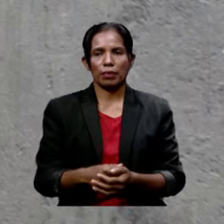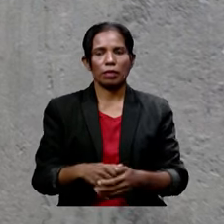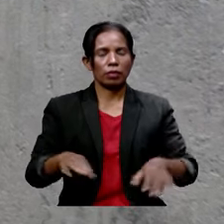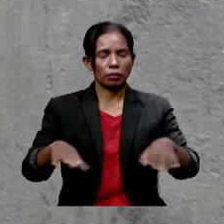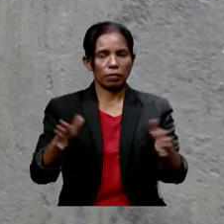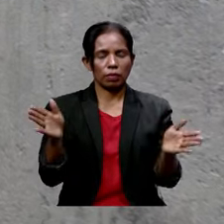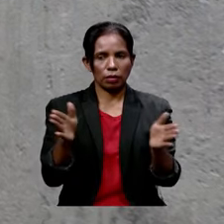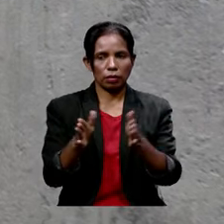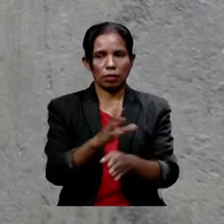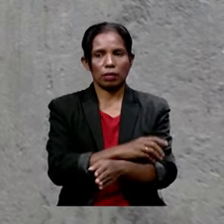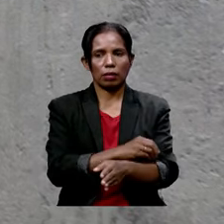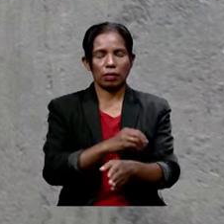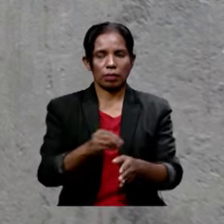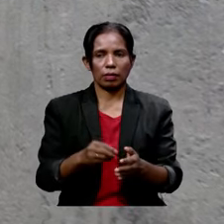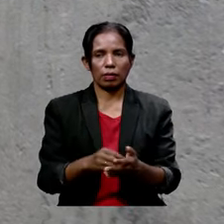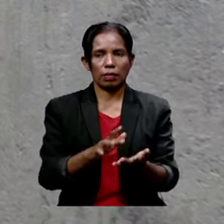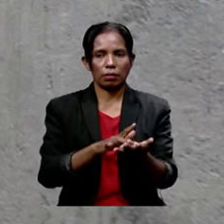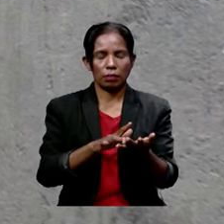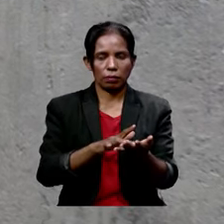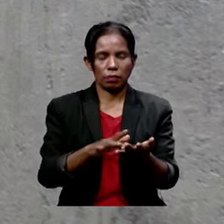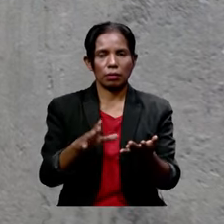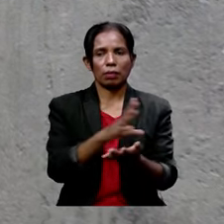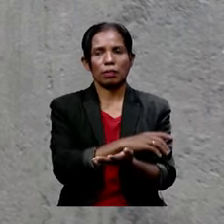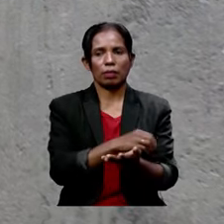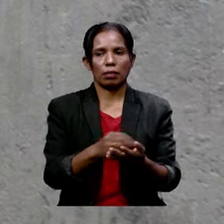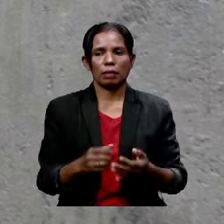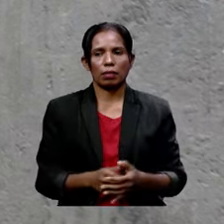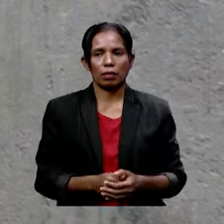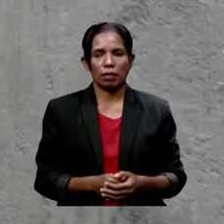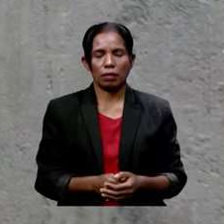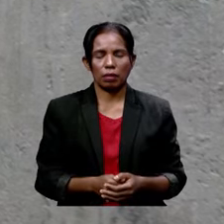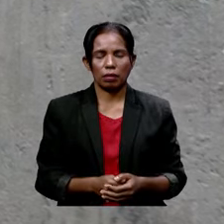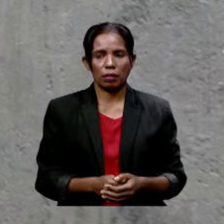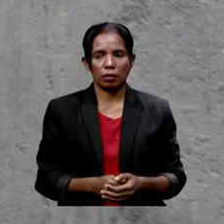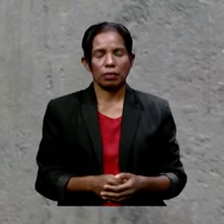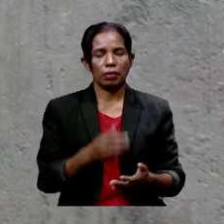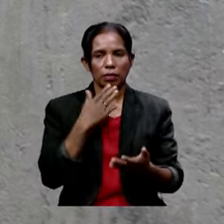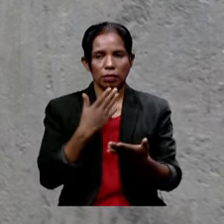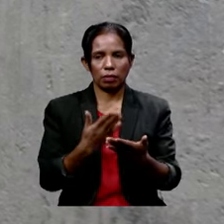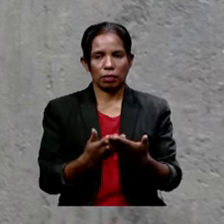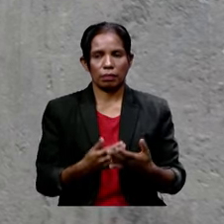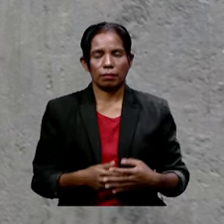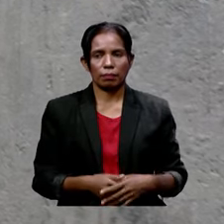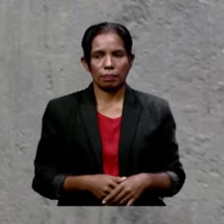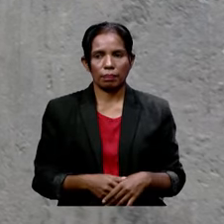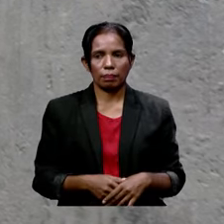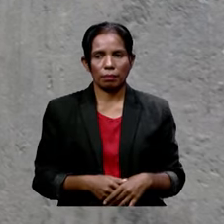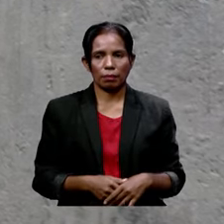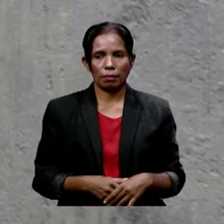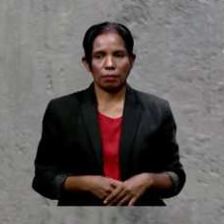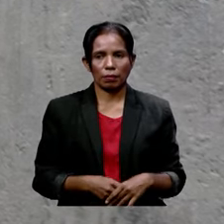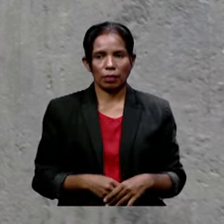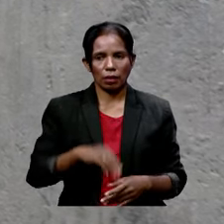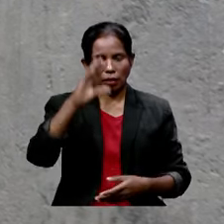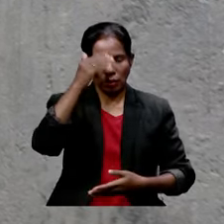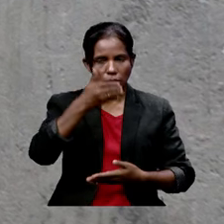bau sayi deh bau nut kau sayi muruk deh bau maliri ne bau pasta rendis mus kau sayi bau di dia. Niuan bot